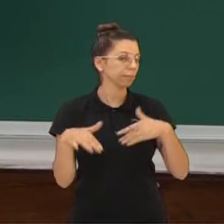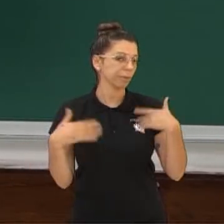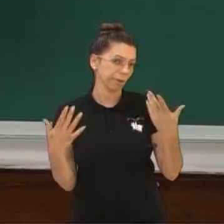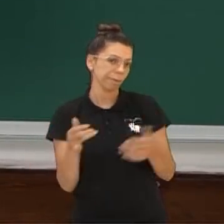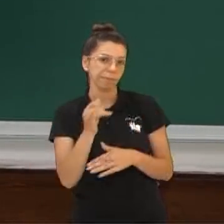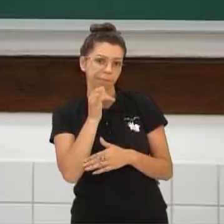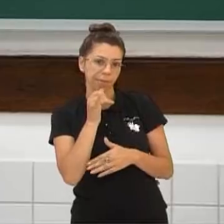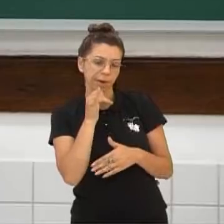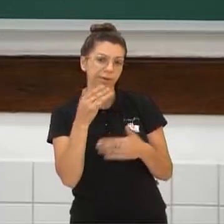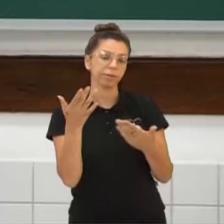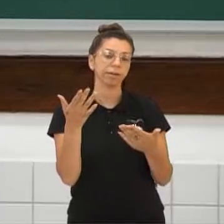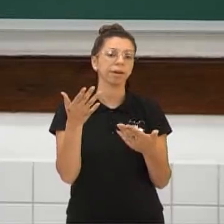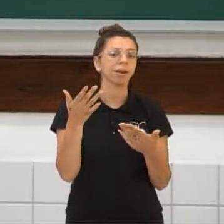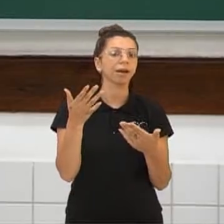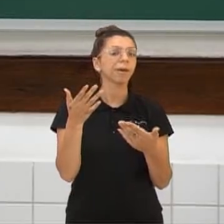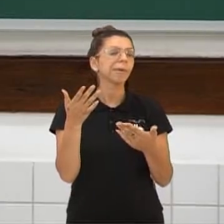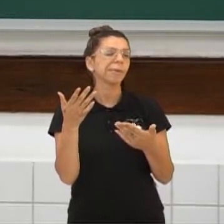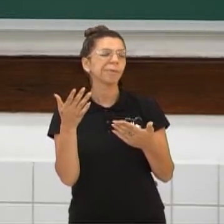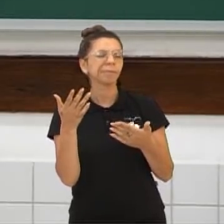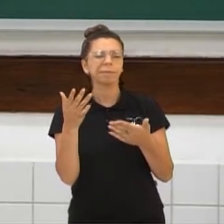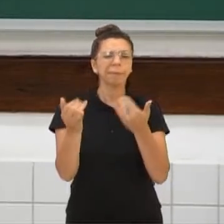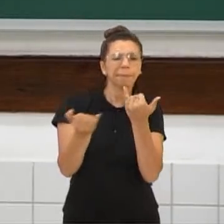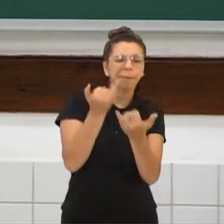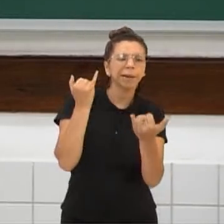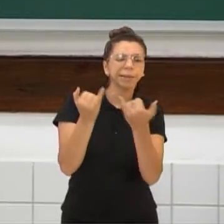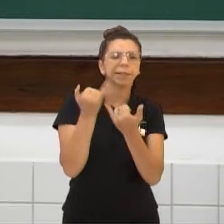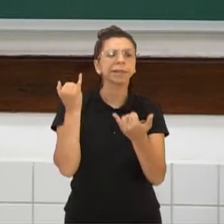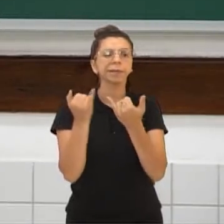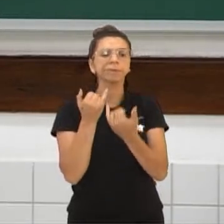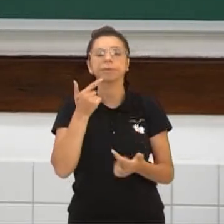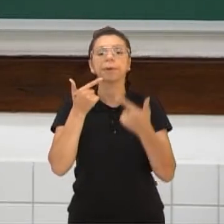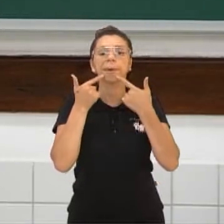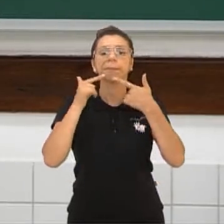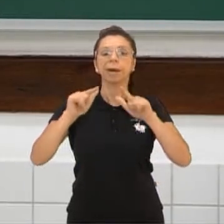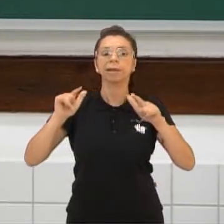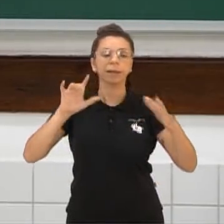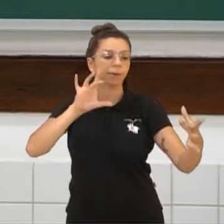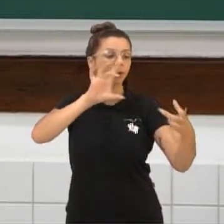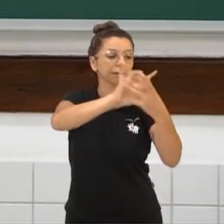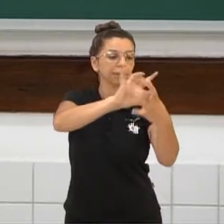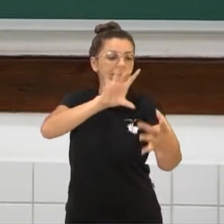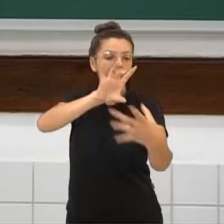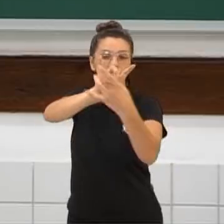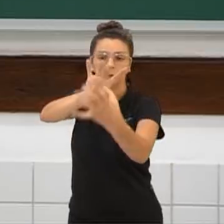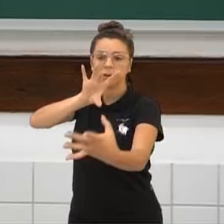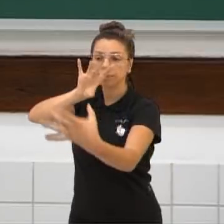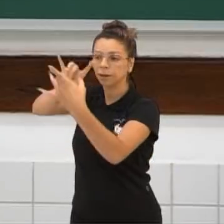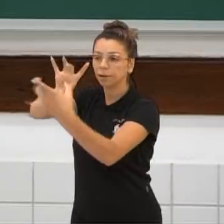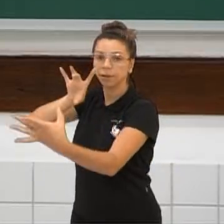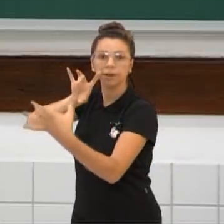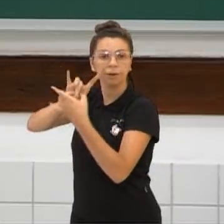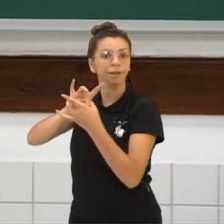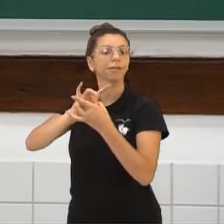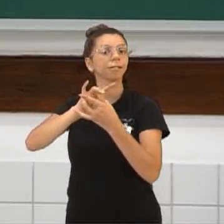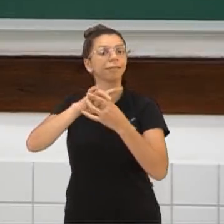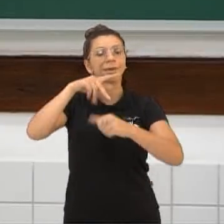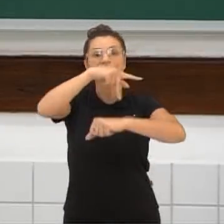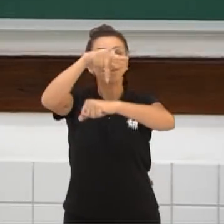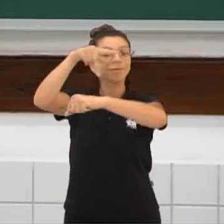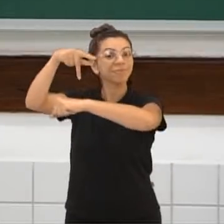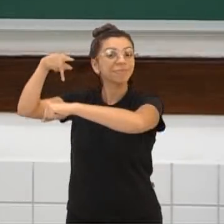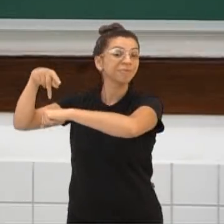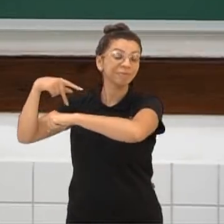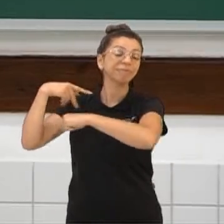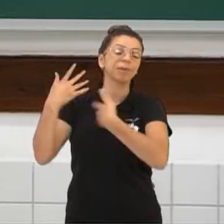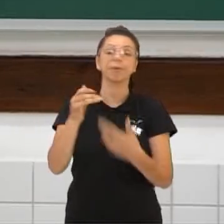se fosse uma língua ponte mesmo, né? Que ela diz ali, ó, é uma ponte entre vários países, você consegue se comunicar. Por exemplo, se você quer falar